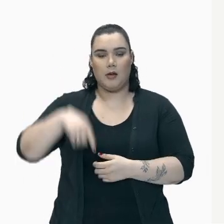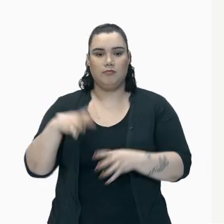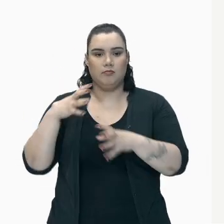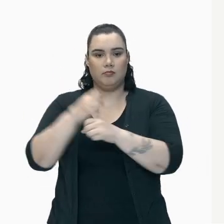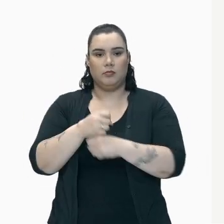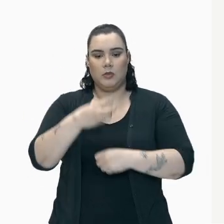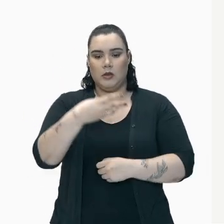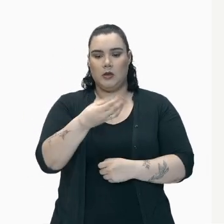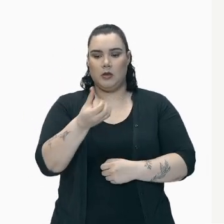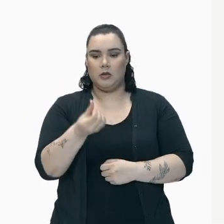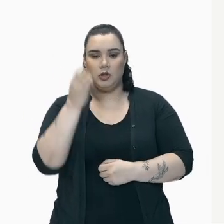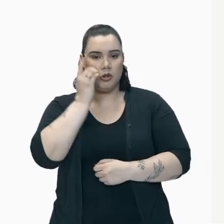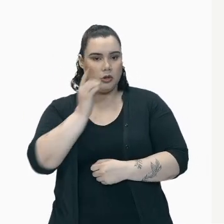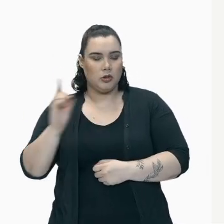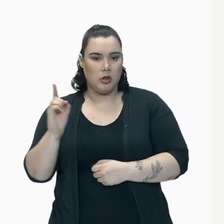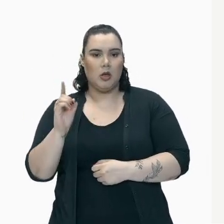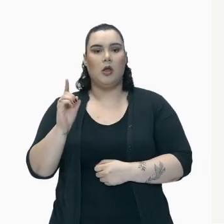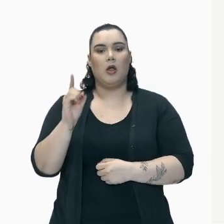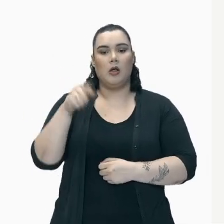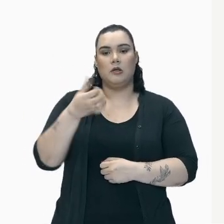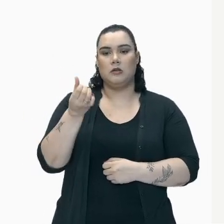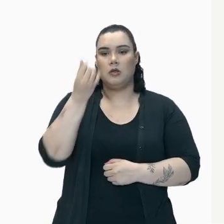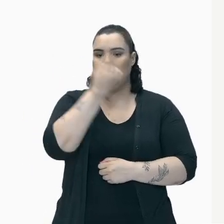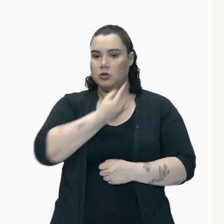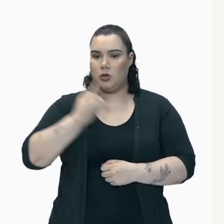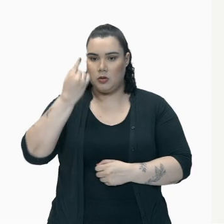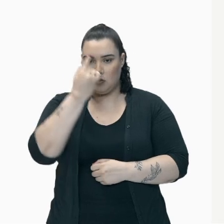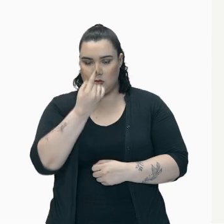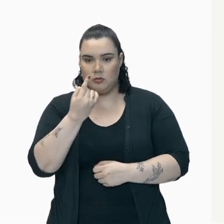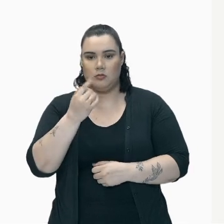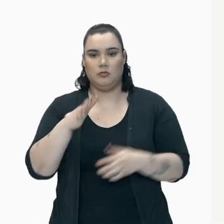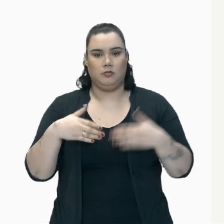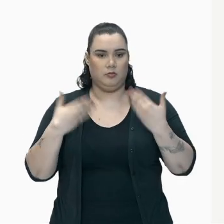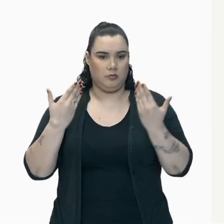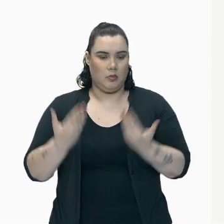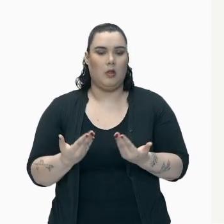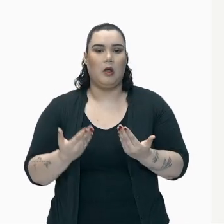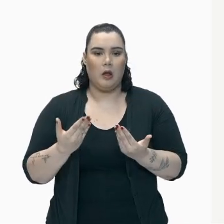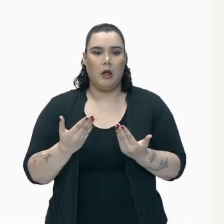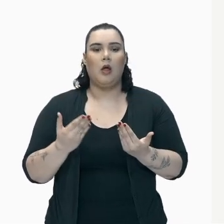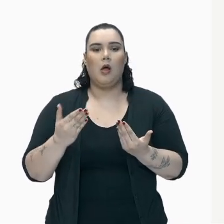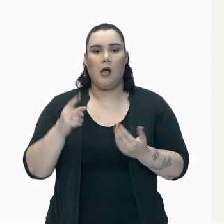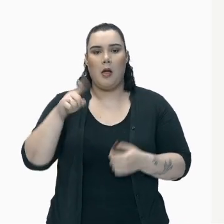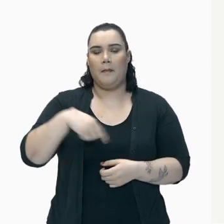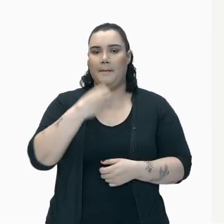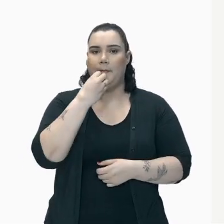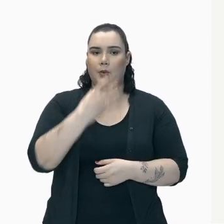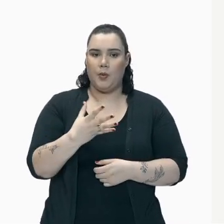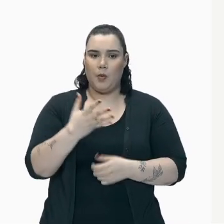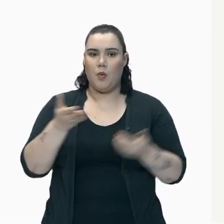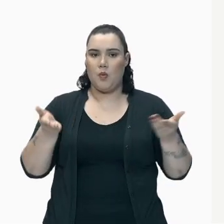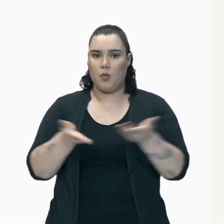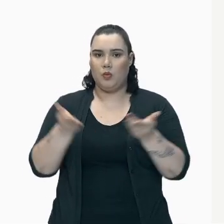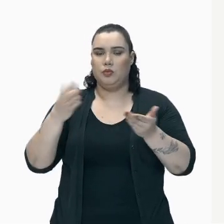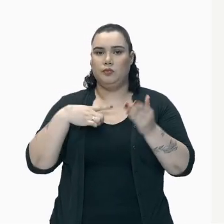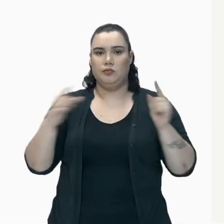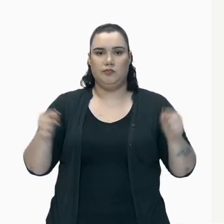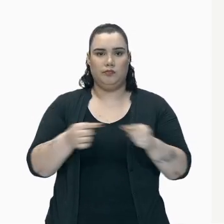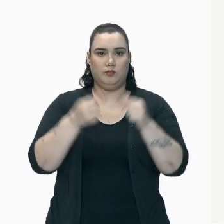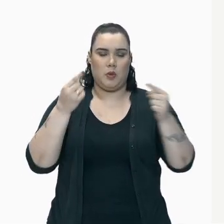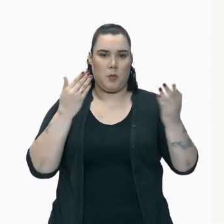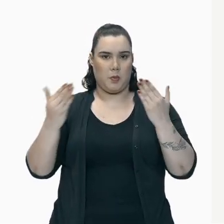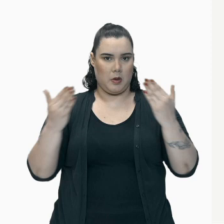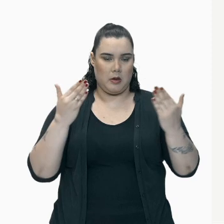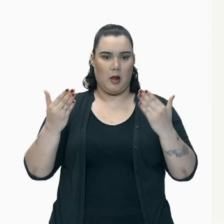dias e 6 horas. Olha só, uma aproximação aí muito boa para o que a gente tem hoje, o que a gente sabe hoje